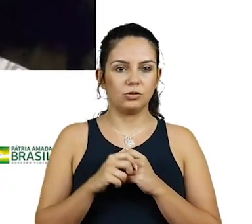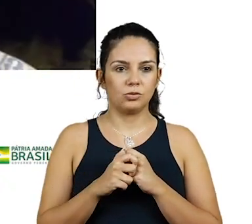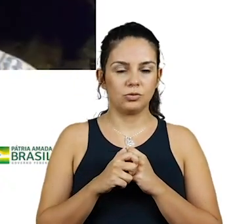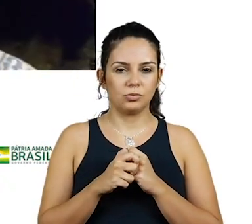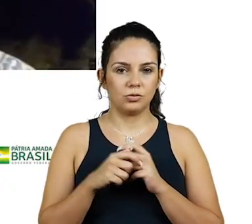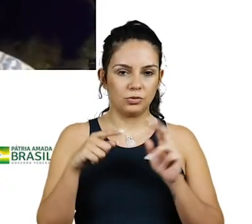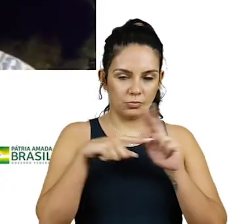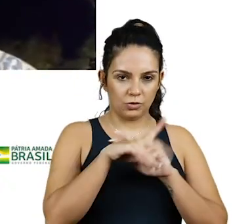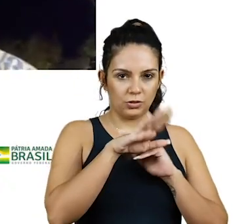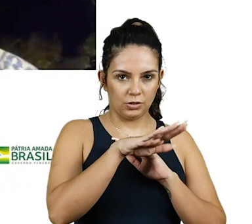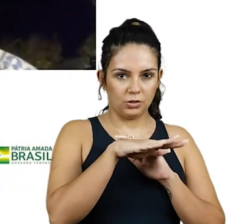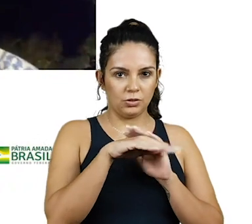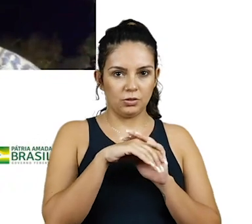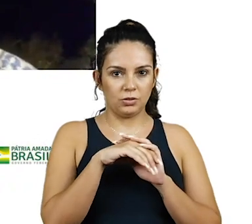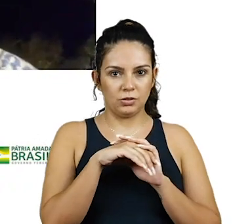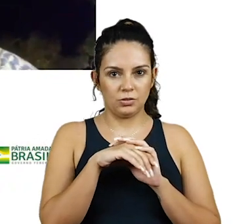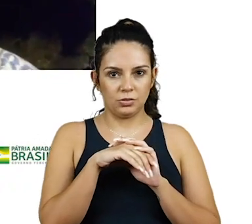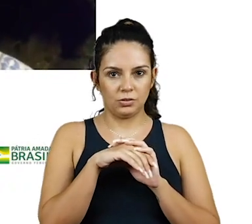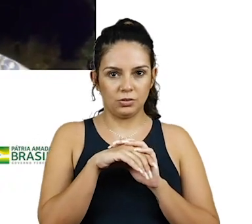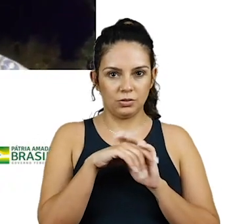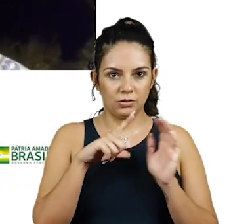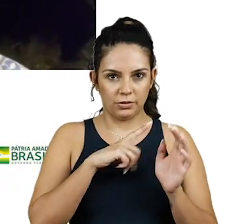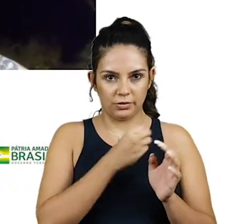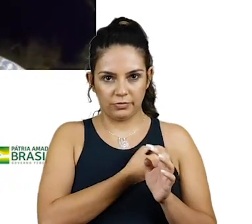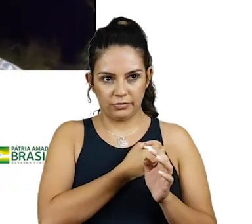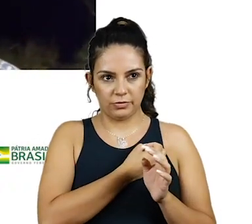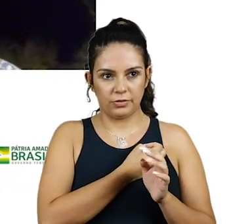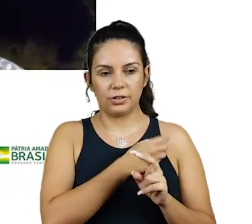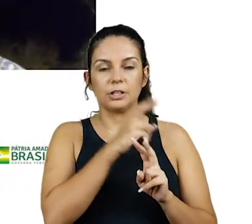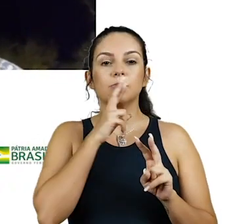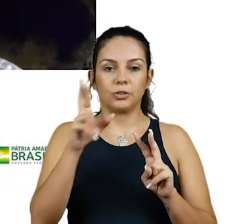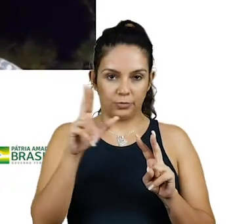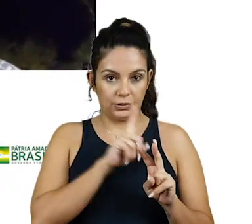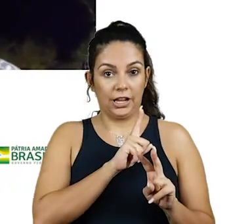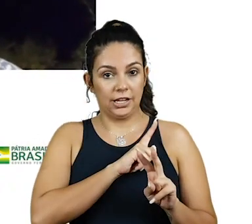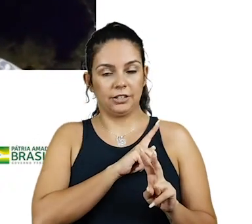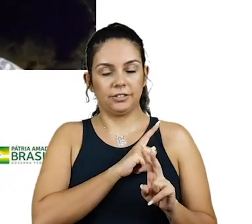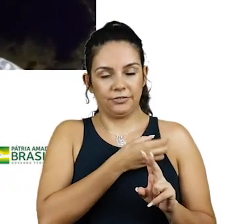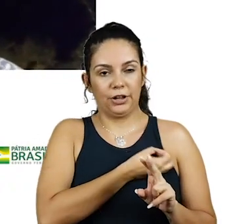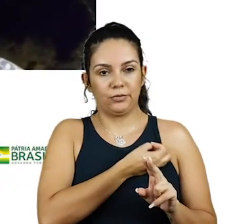Afonso. Oi. Tá comigo ainda? Aí. Tô. Oi.